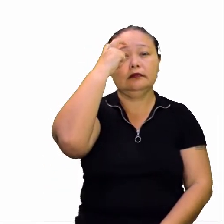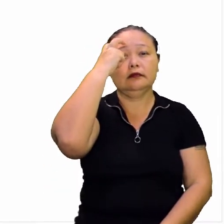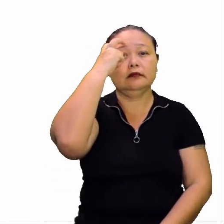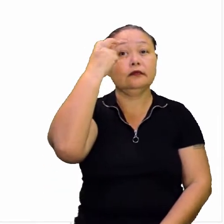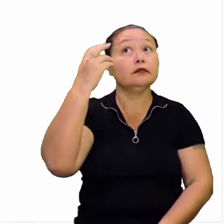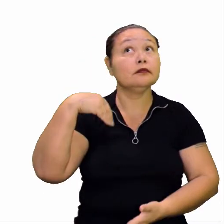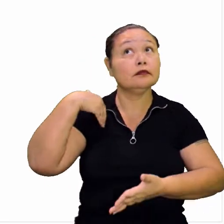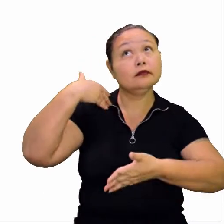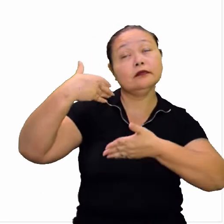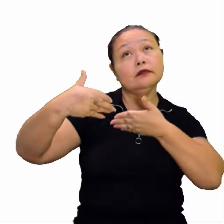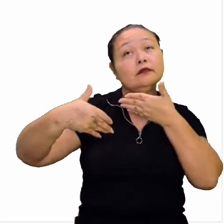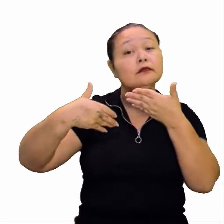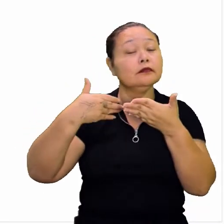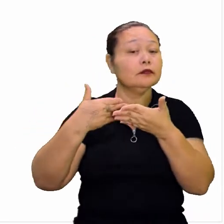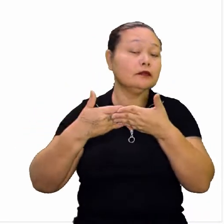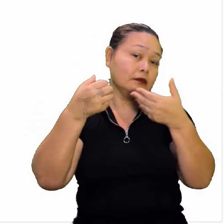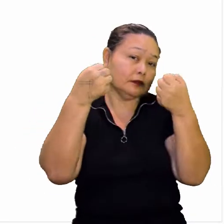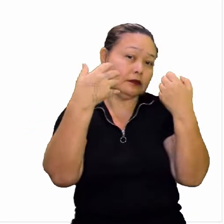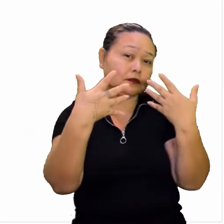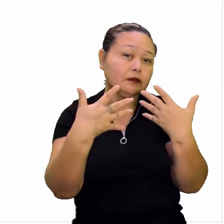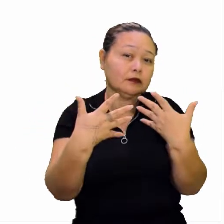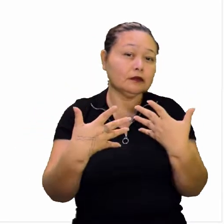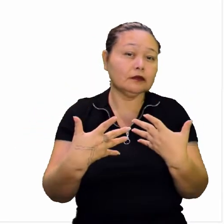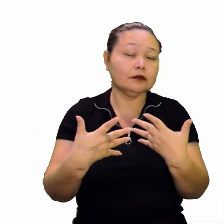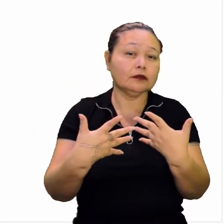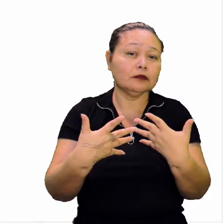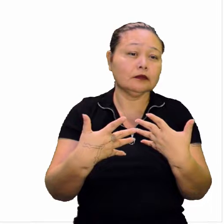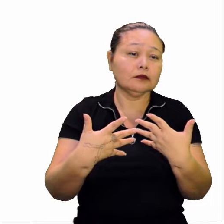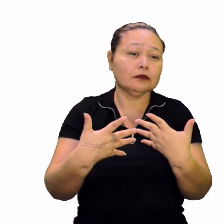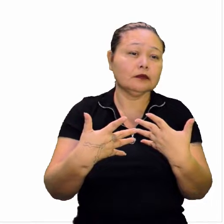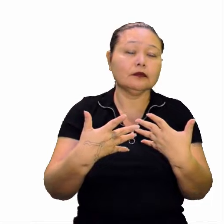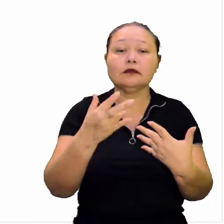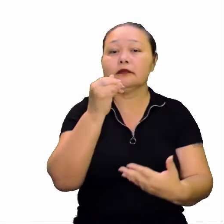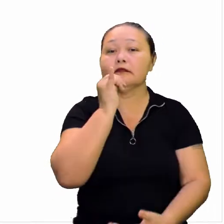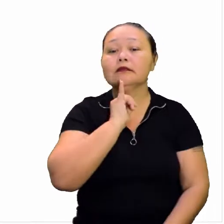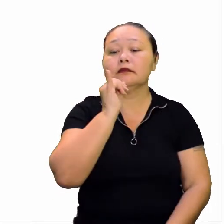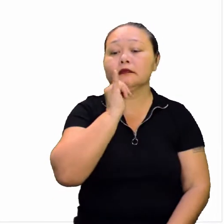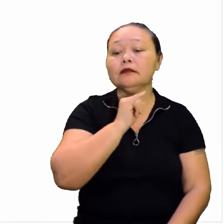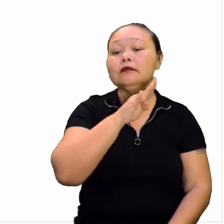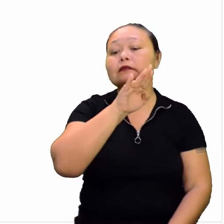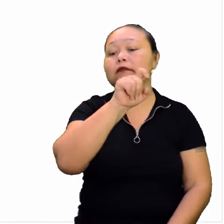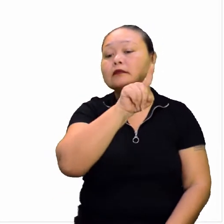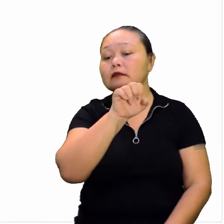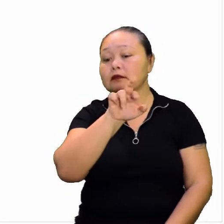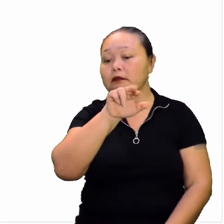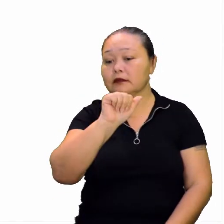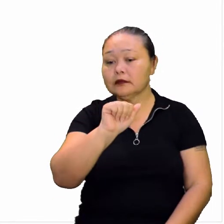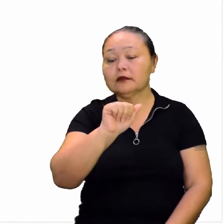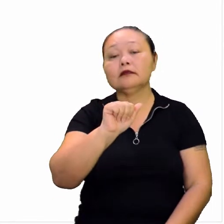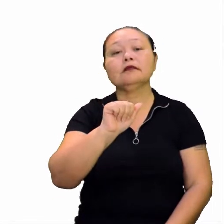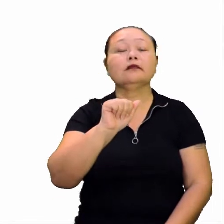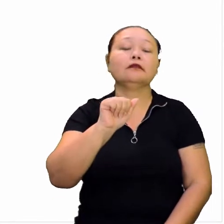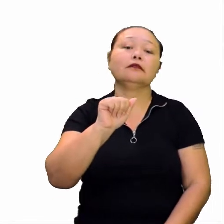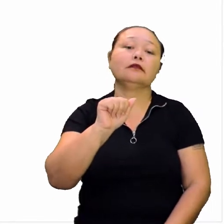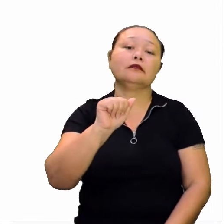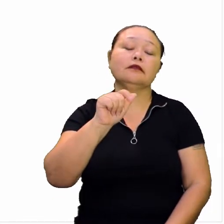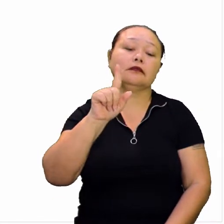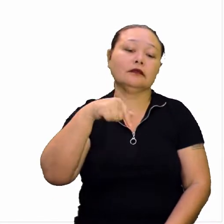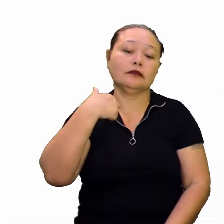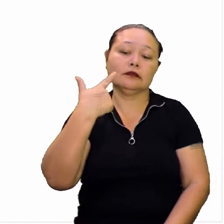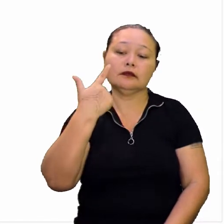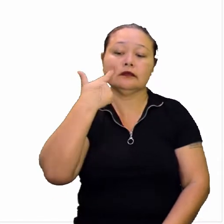acabamos chegando nessa explicação. Por exemplo, o bezerro de ouro, né? Que